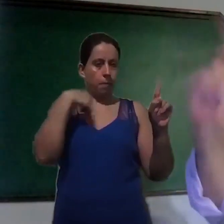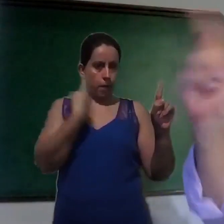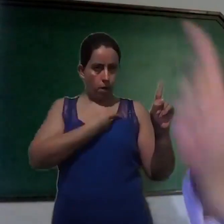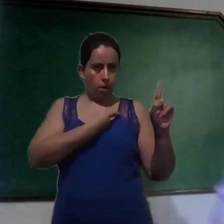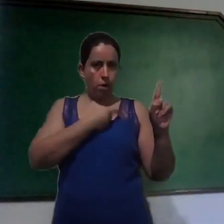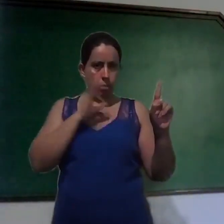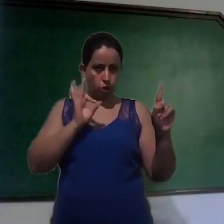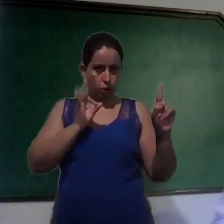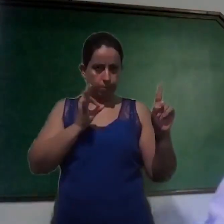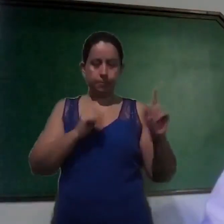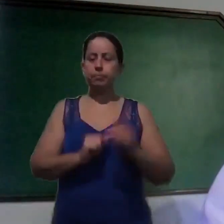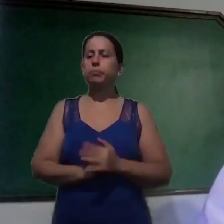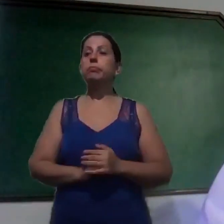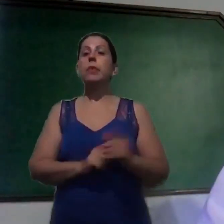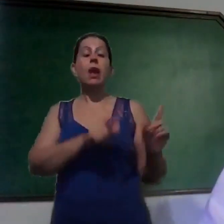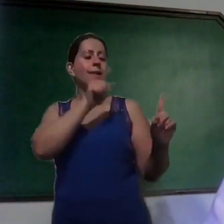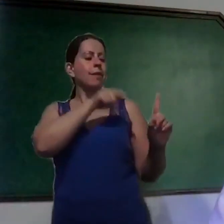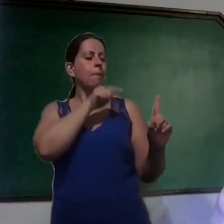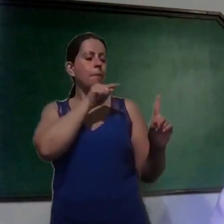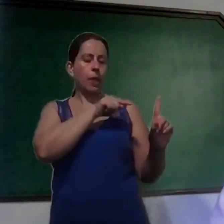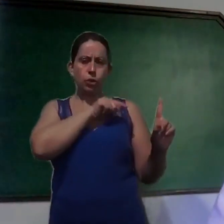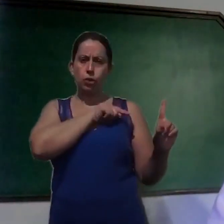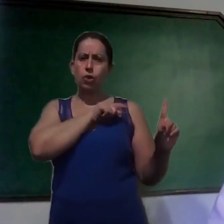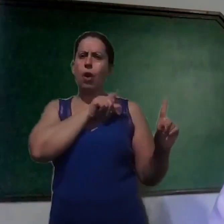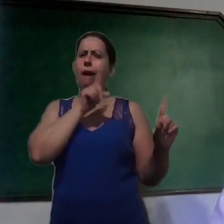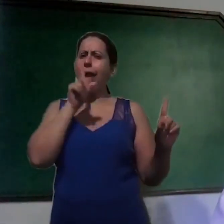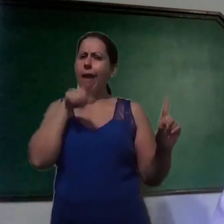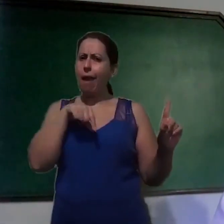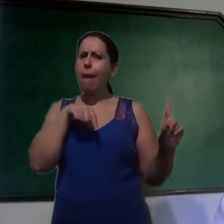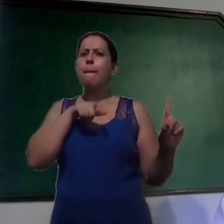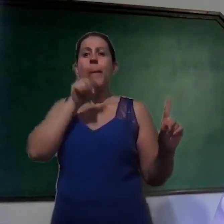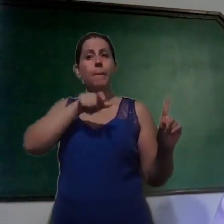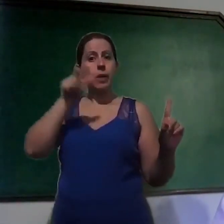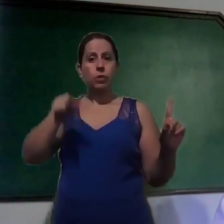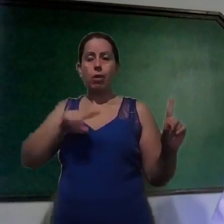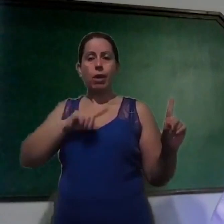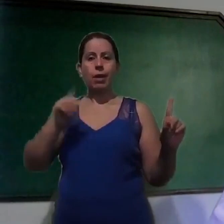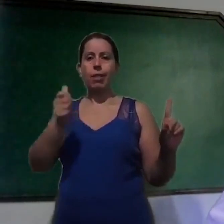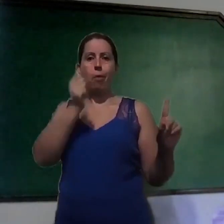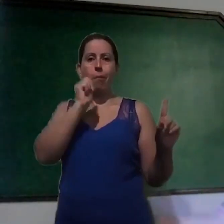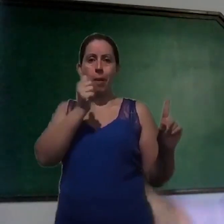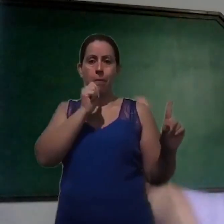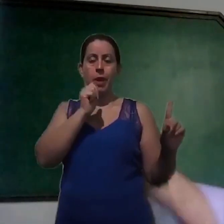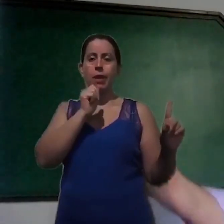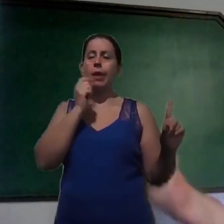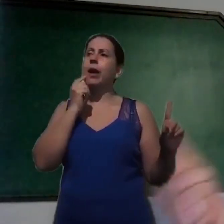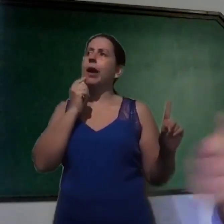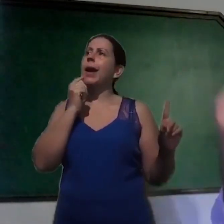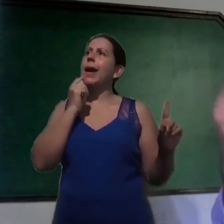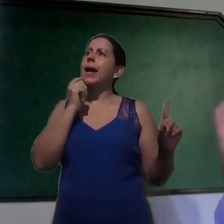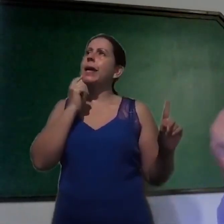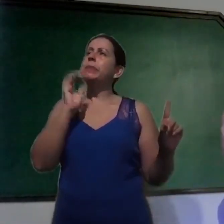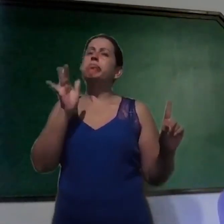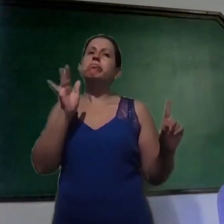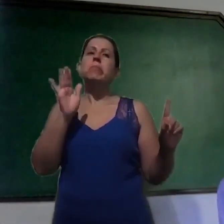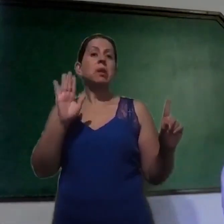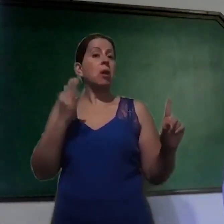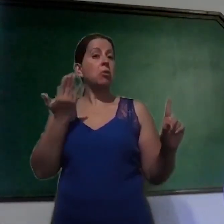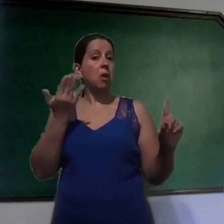Essa pessoa ali era uma pessoa que não bebia e que, de repente, um espírito